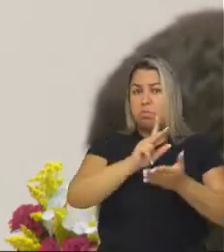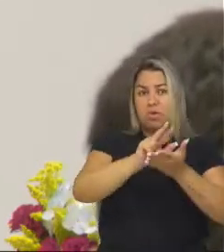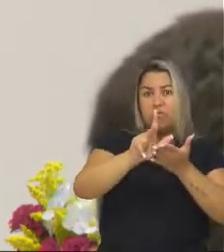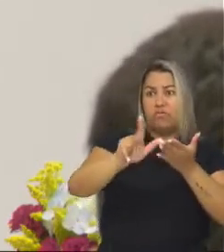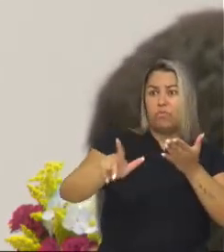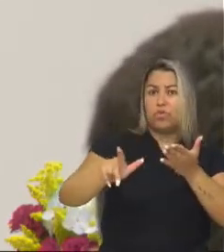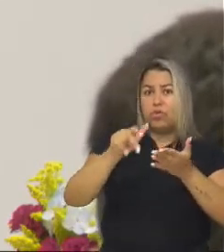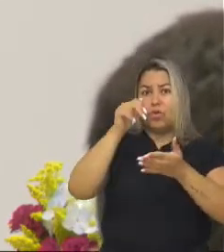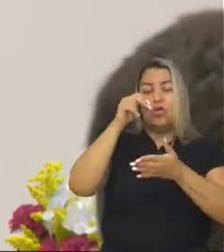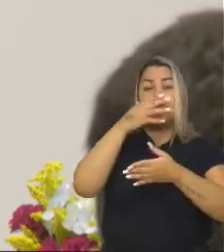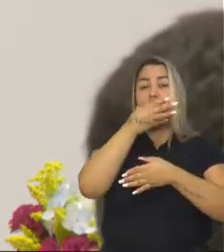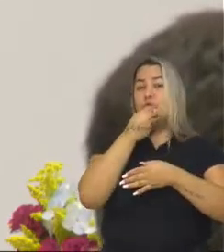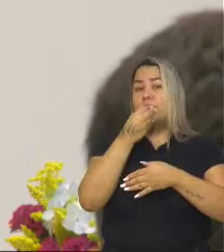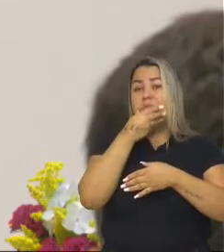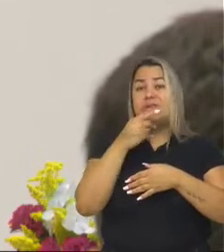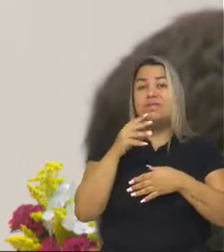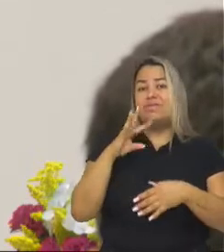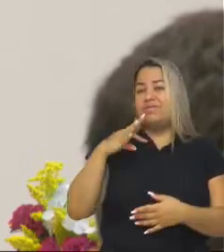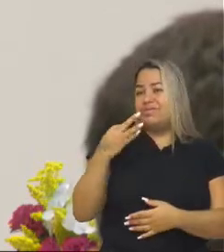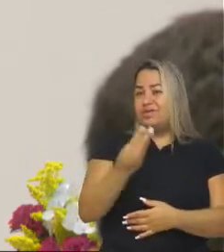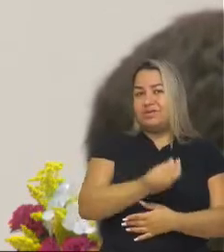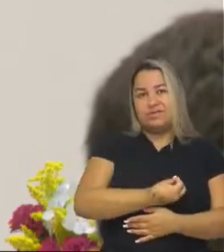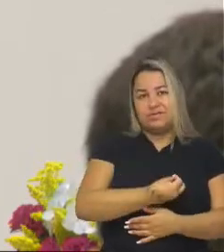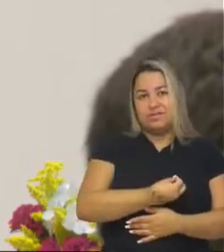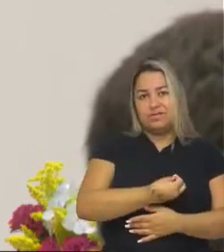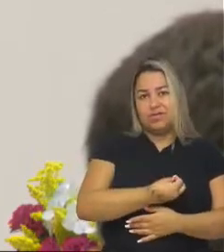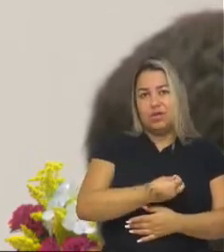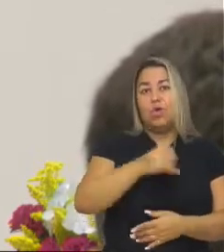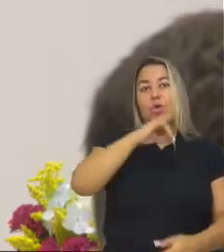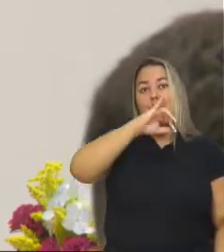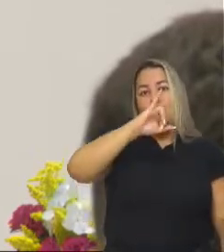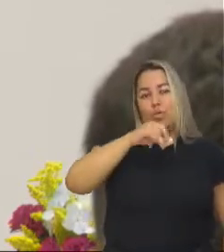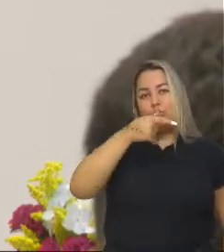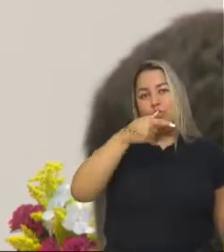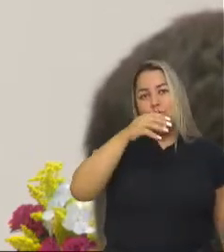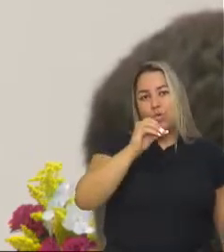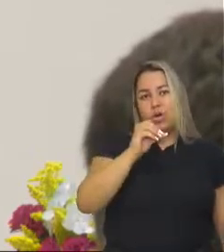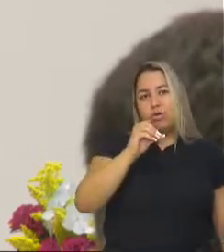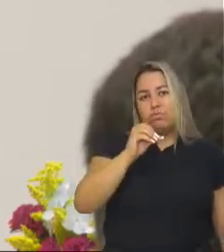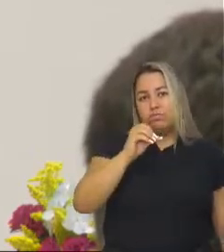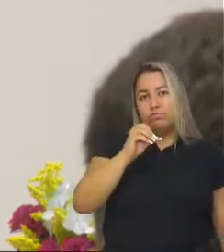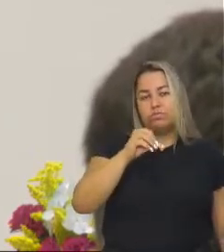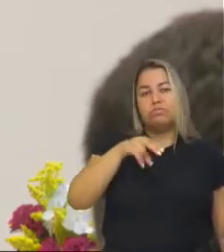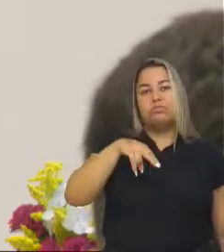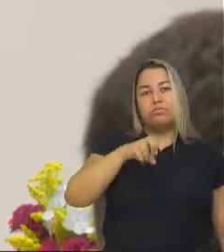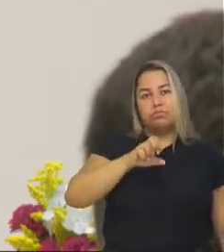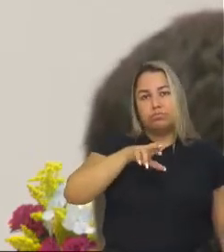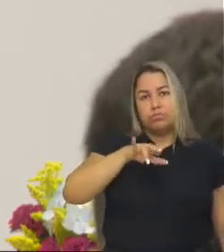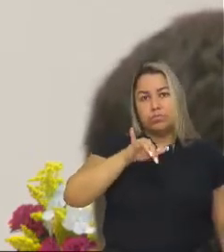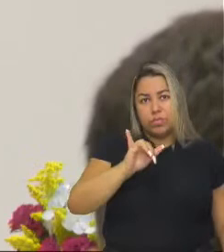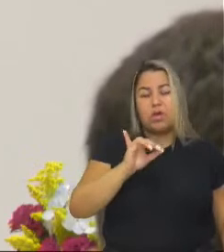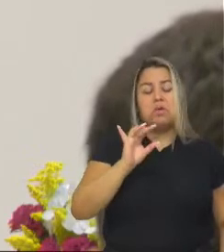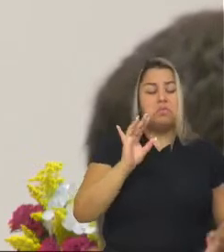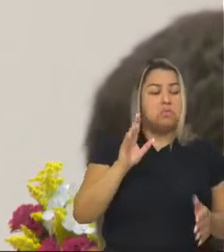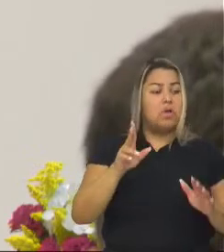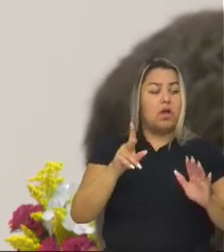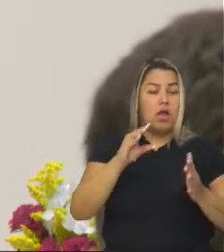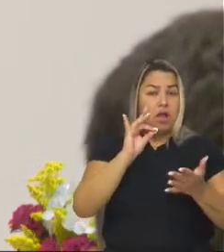homens trans. E lá naquele período já existia, sim. O João W. Nery é a prova viva de que sim. Então, e a